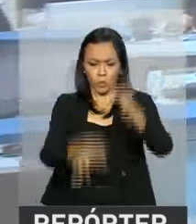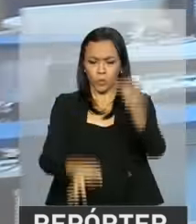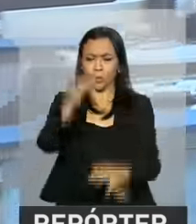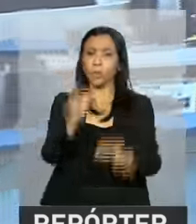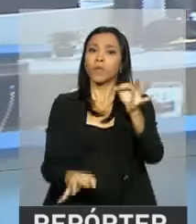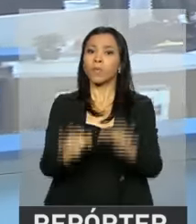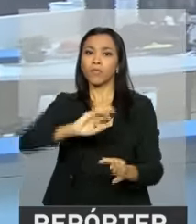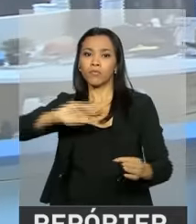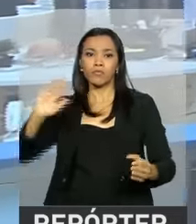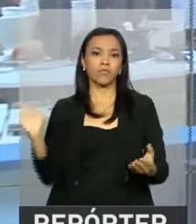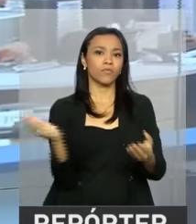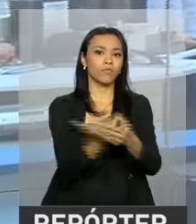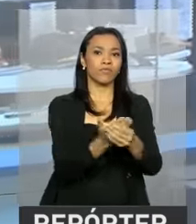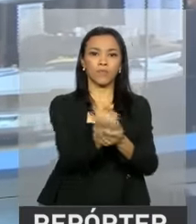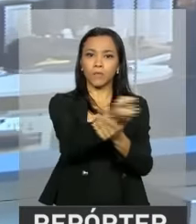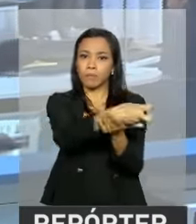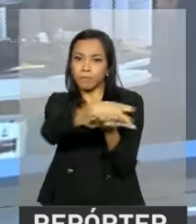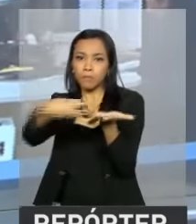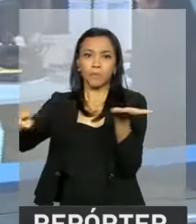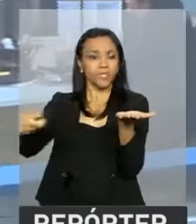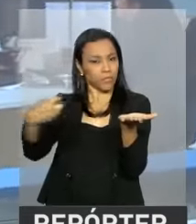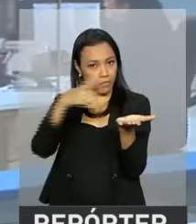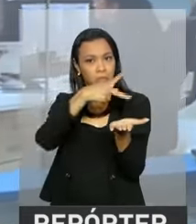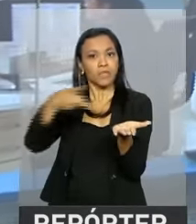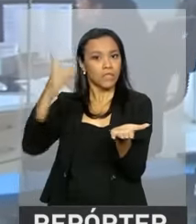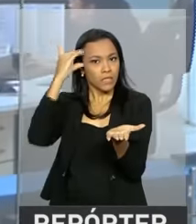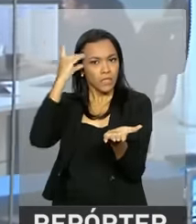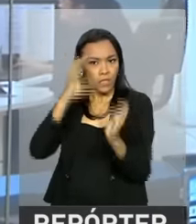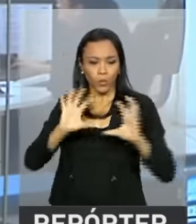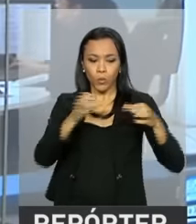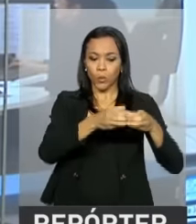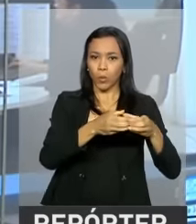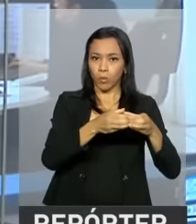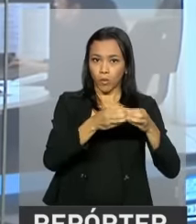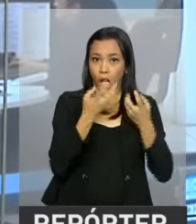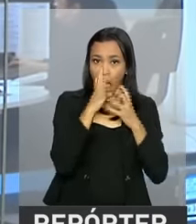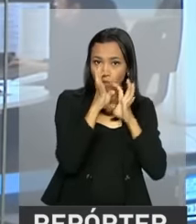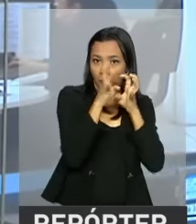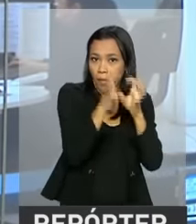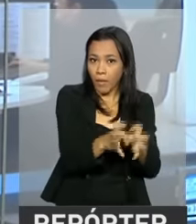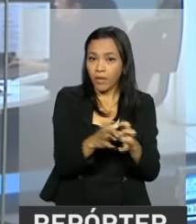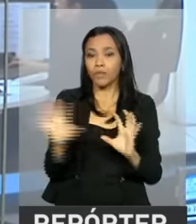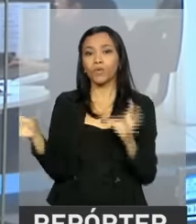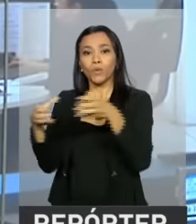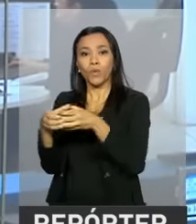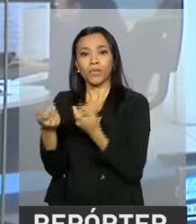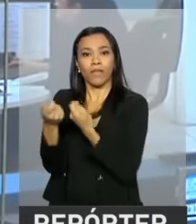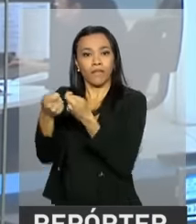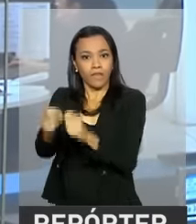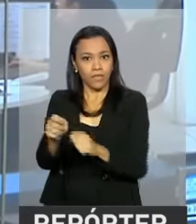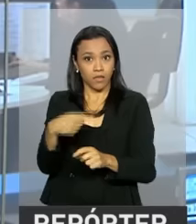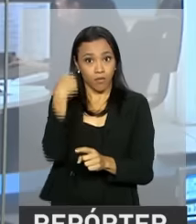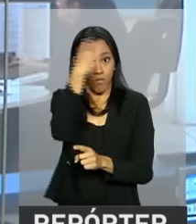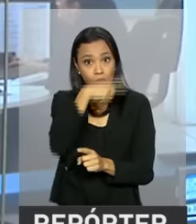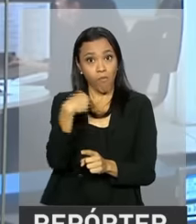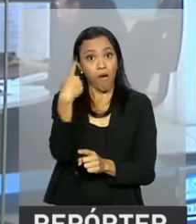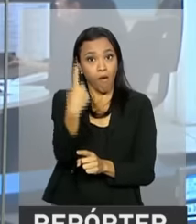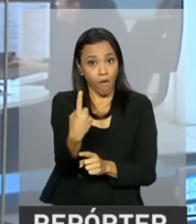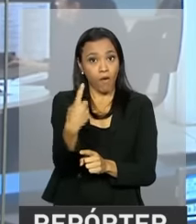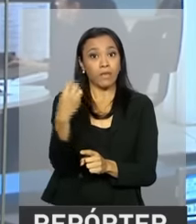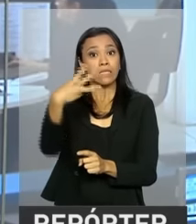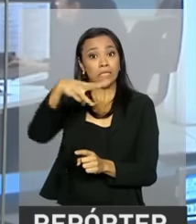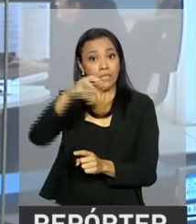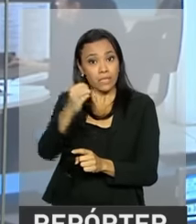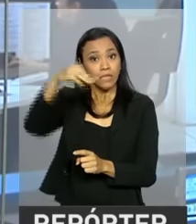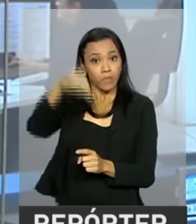presidente afastada Dilma russef defesa e acusação tem 1 hora e meia para falar com direito a mais uma hora para